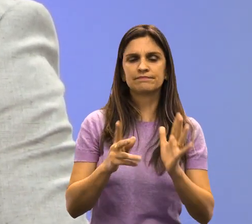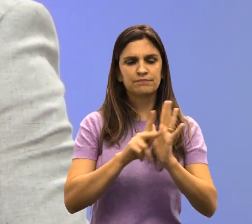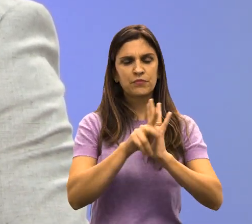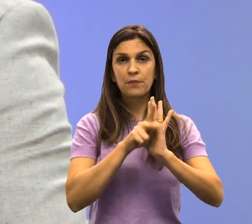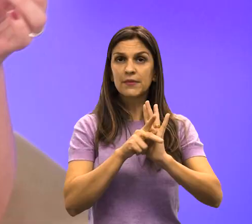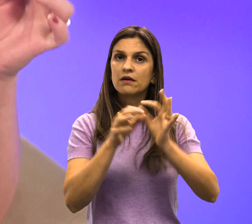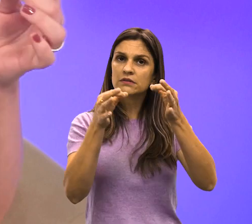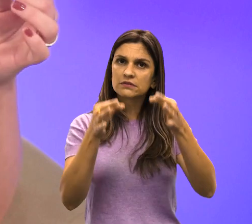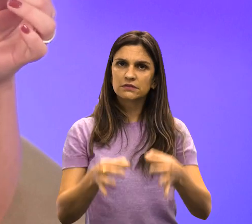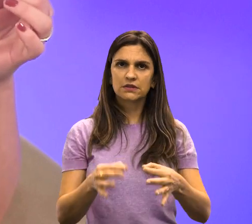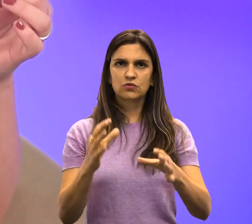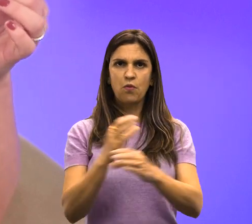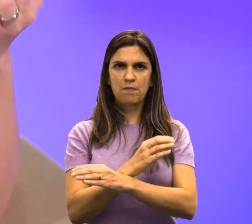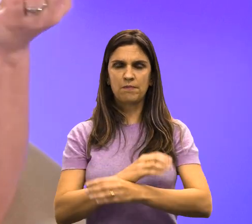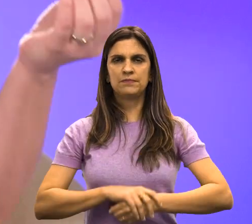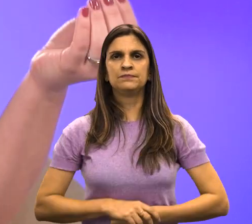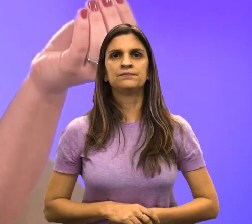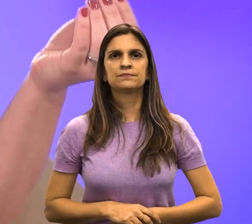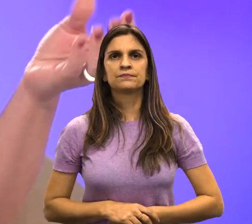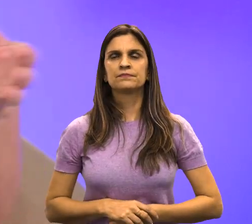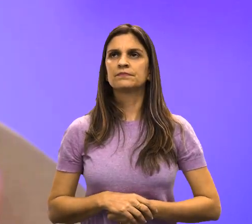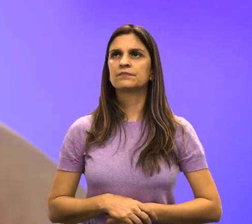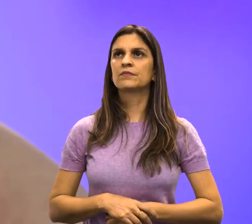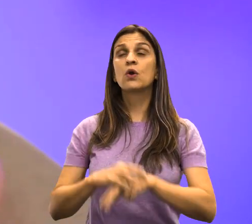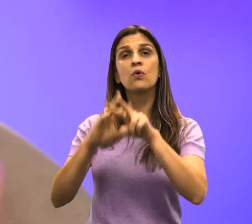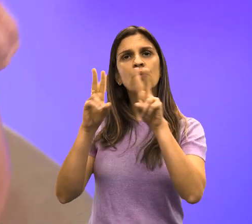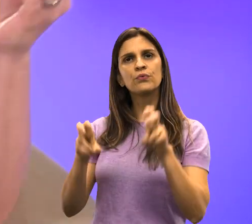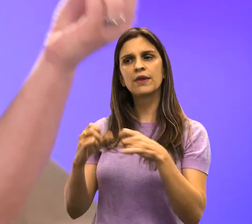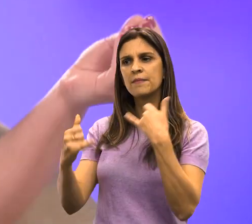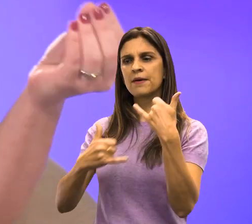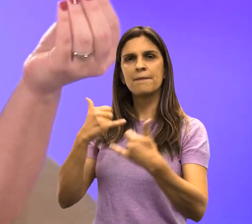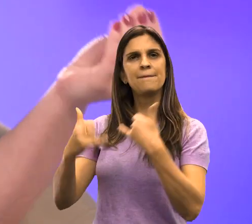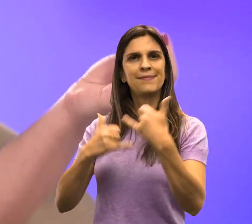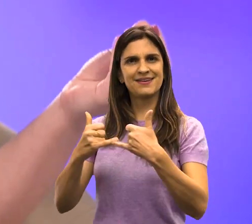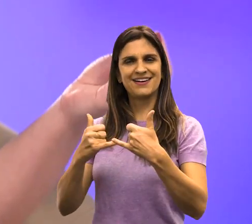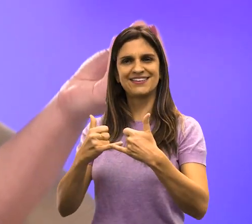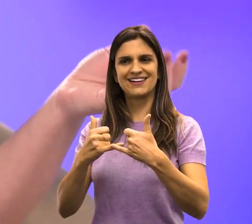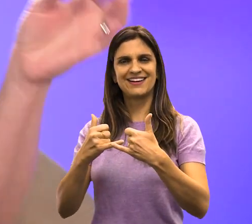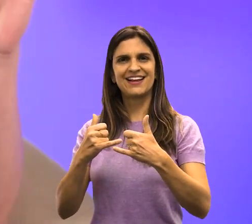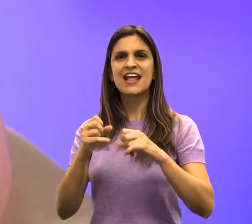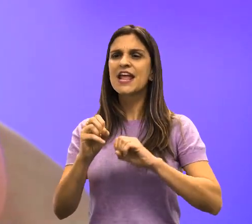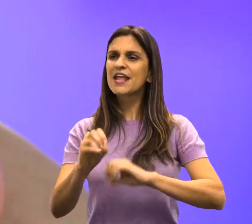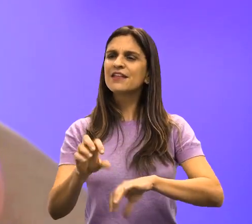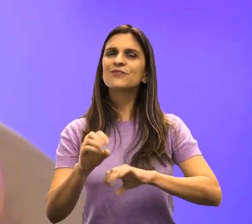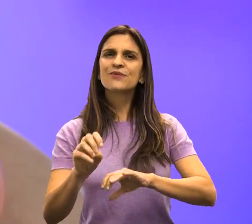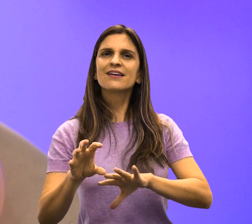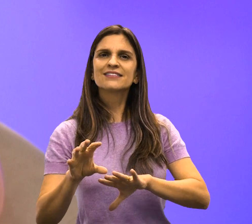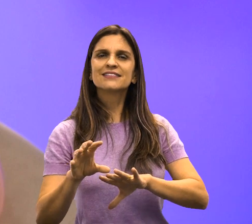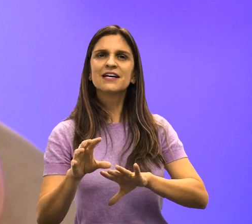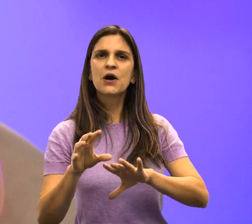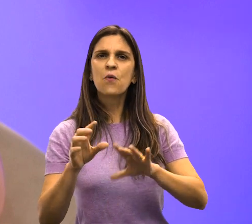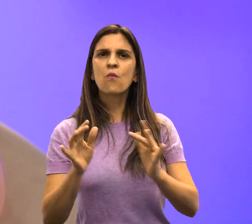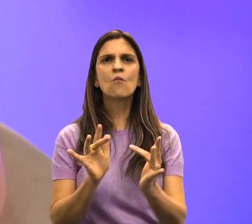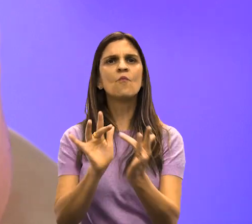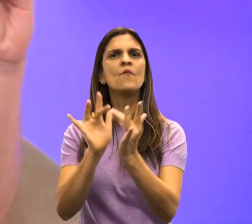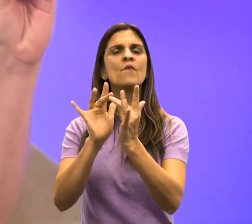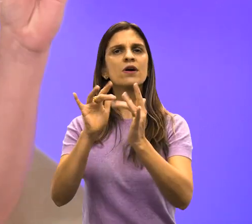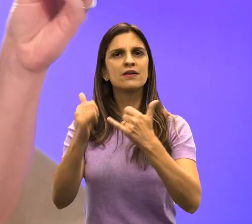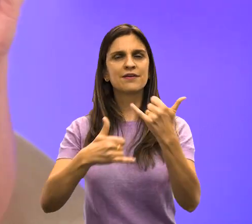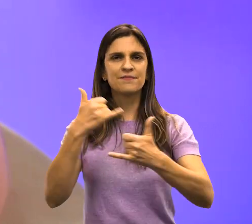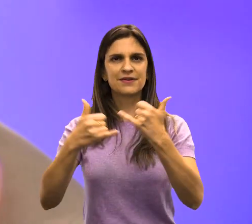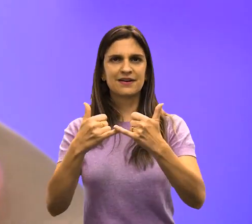municipal. Você citou uma questão do brincar. A educação, ela passa pelo brincar. E você tem uma proposta da criação